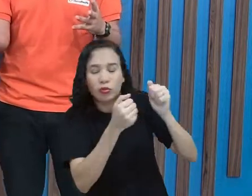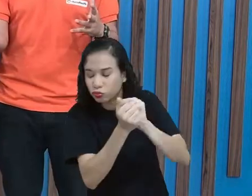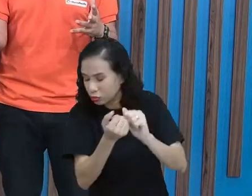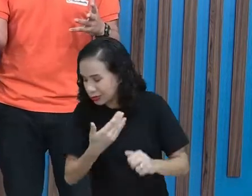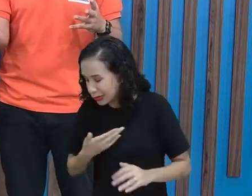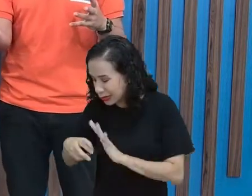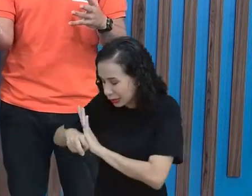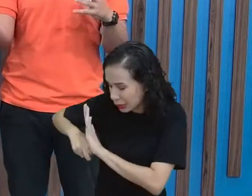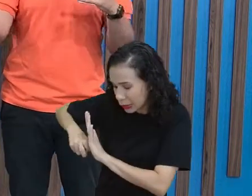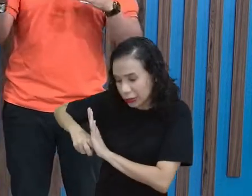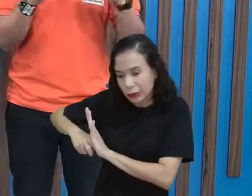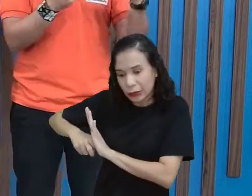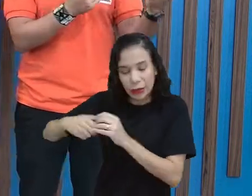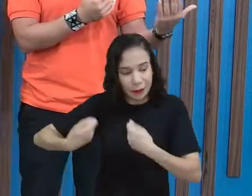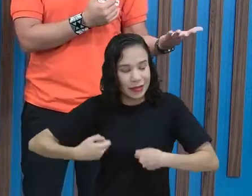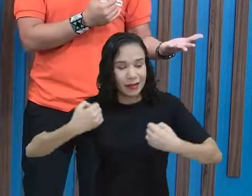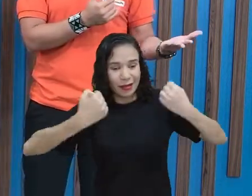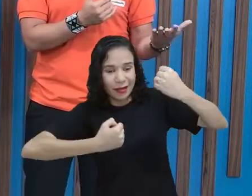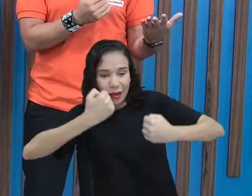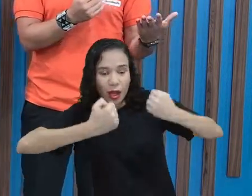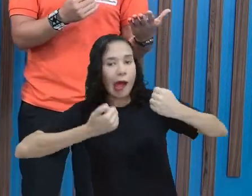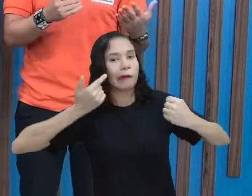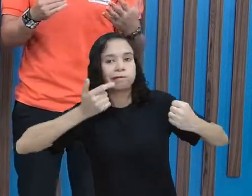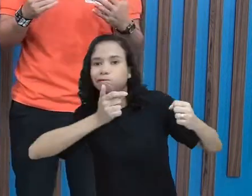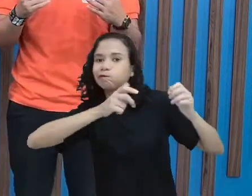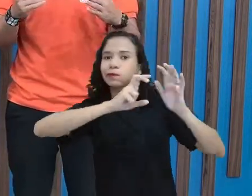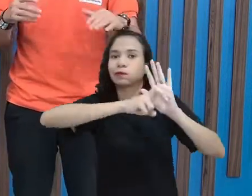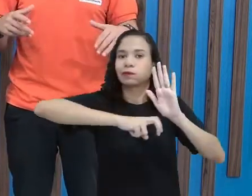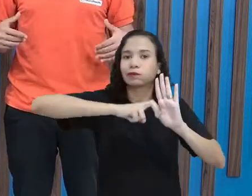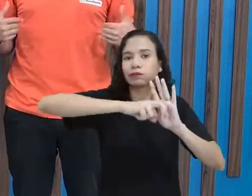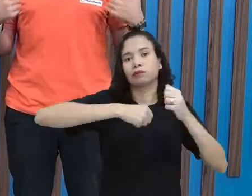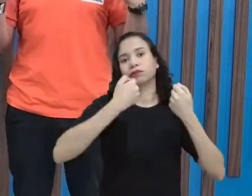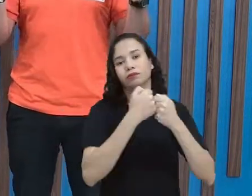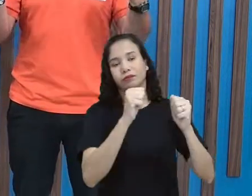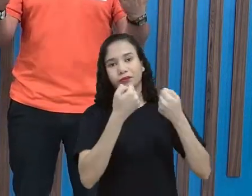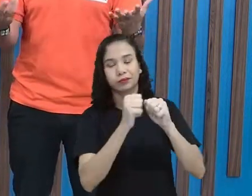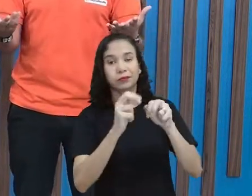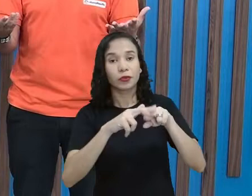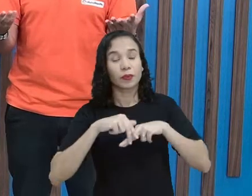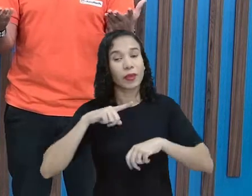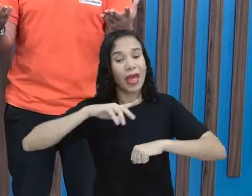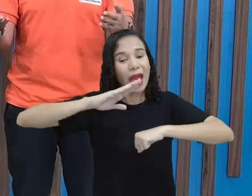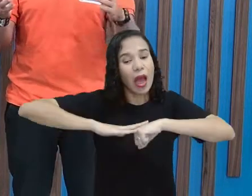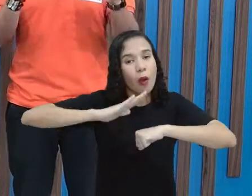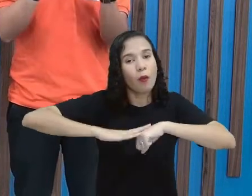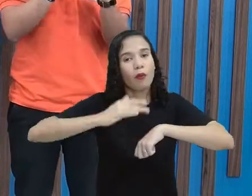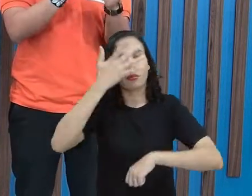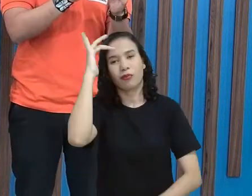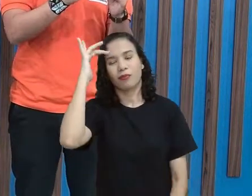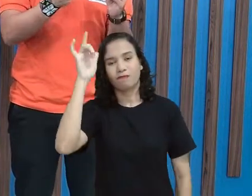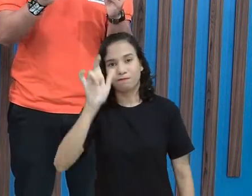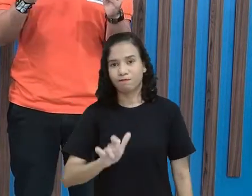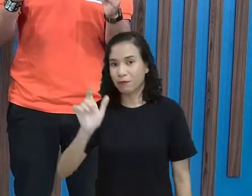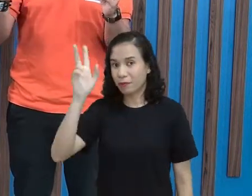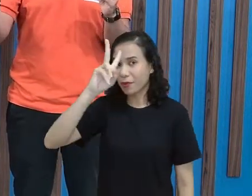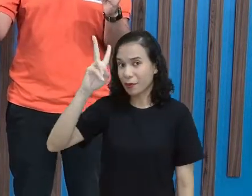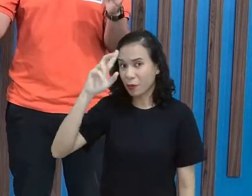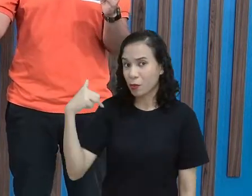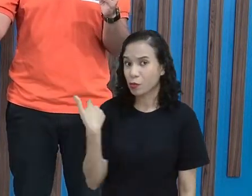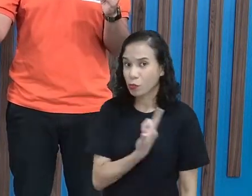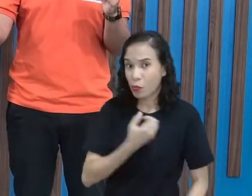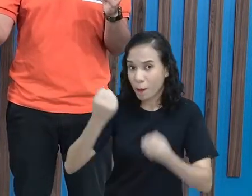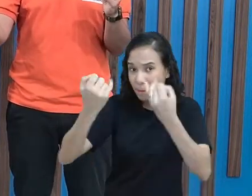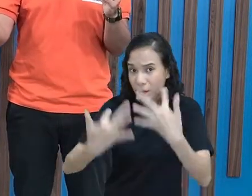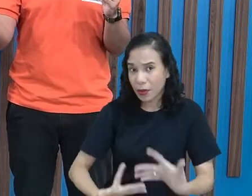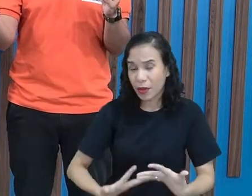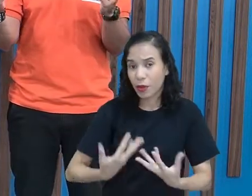de carro, porque não consegue sair de ônibus. Então, a autonomia dessas pessoas. Então, veja, lembrando que a gente está falando tudo isso dentro